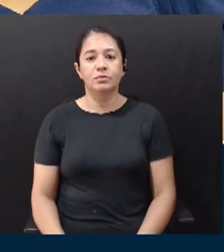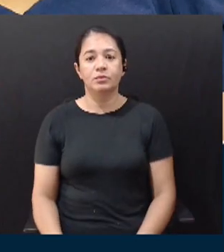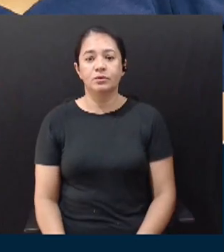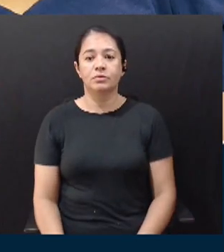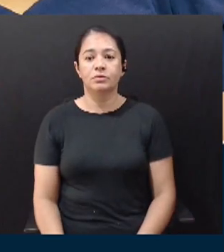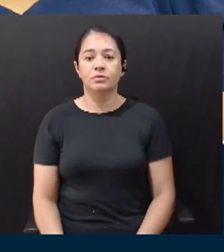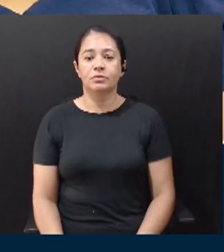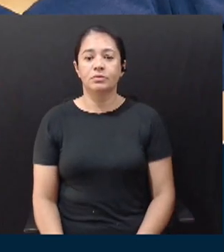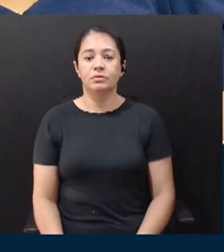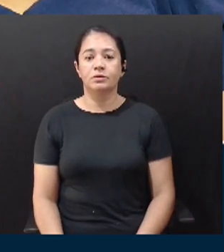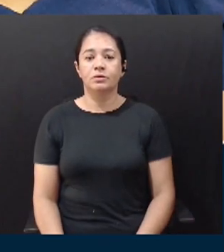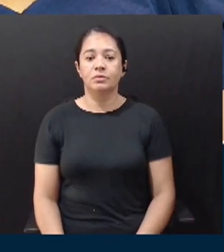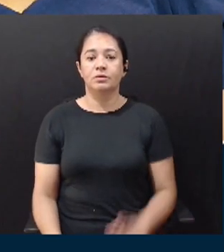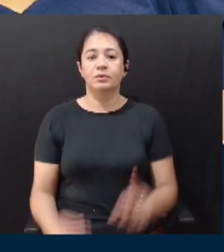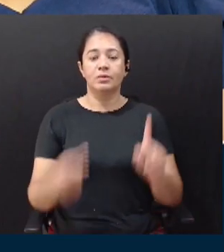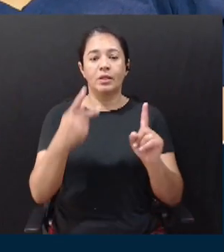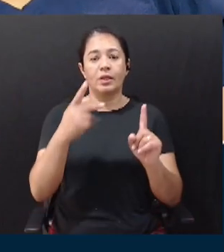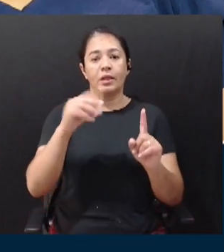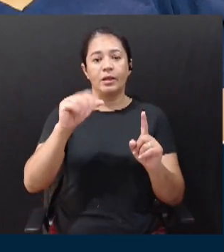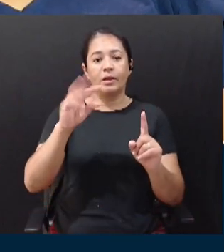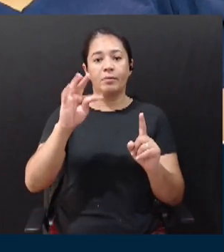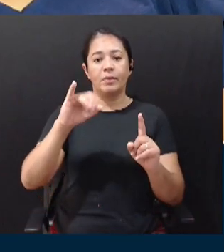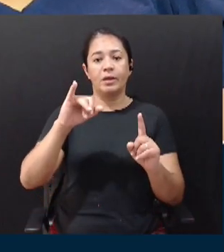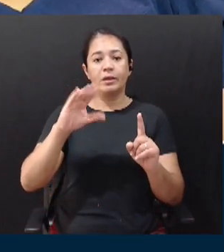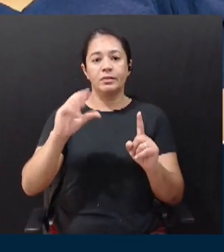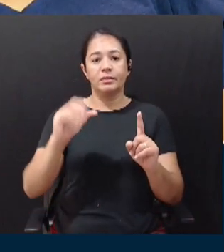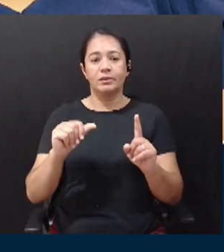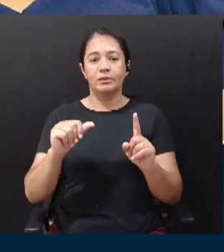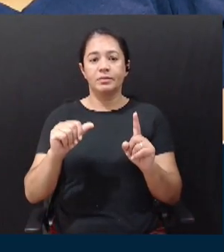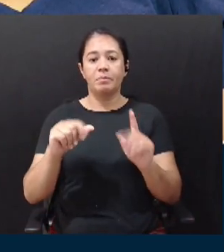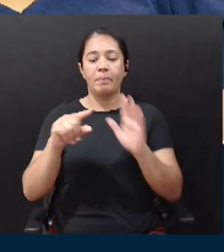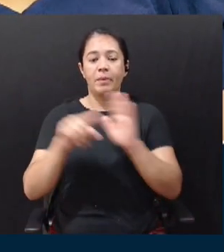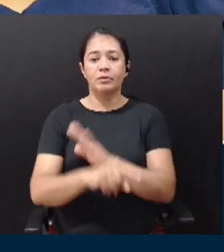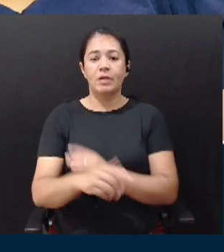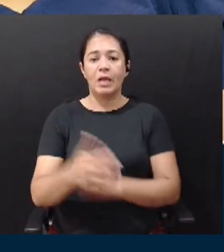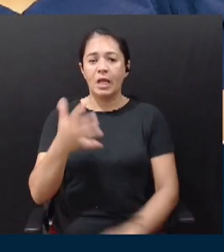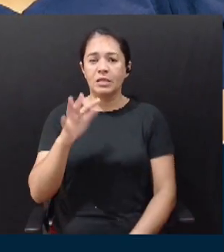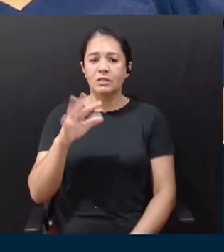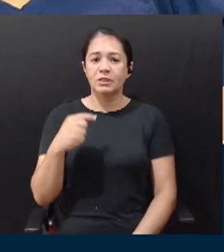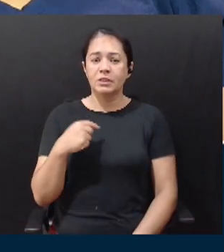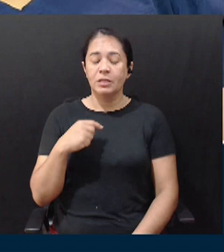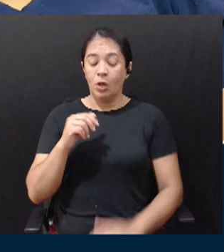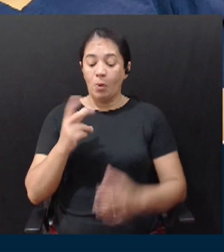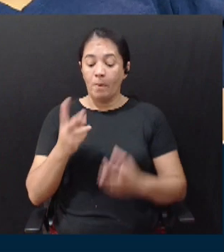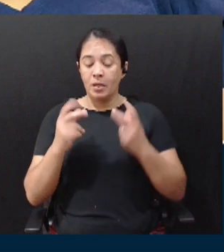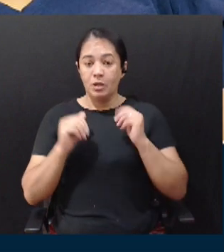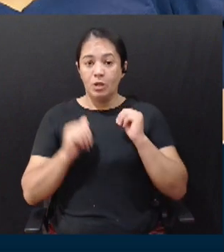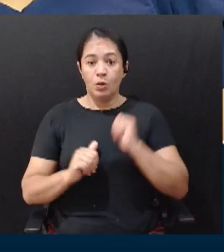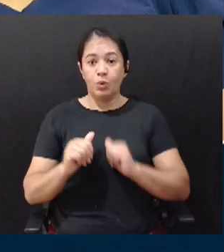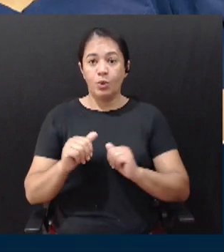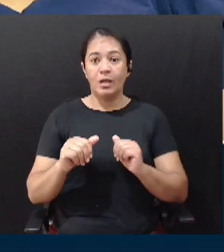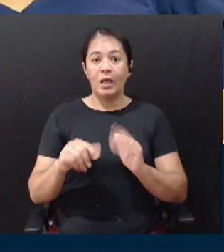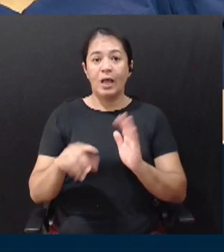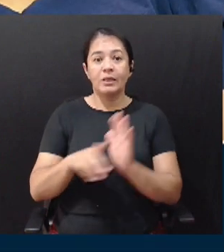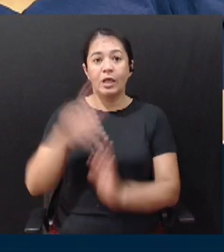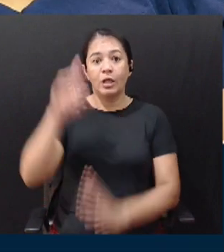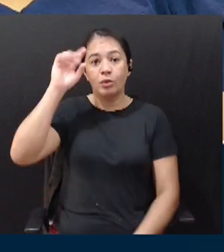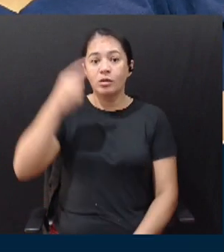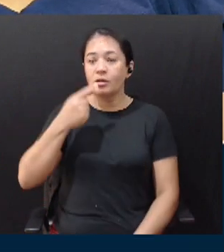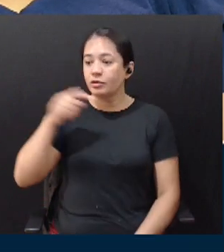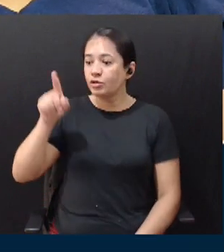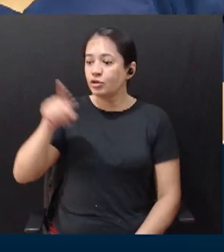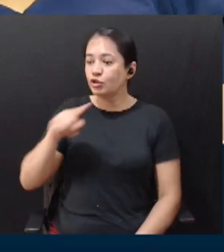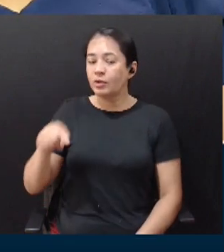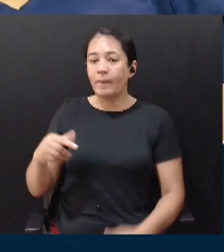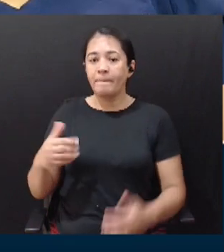A Patrícia Almeida, do Jardim do Trevo. Às vezes me pego ansiosa até em feriados, como se o corpo não soubesse relaxar. Dá